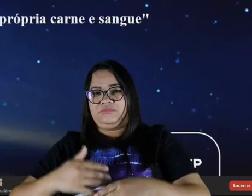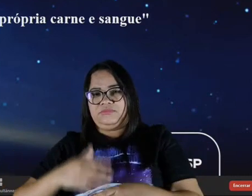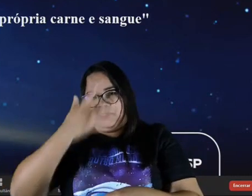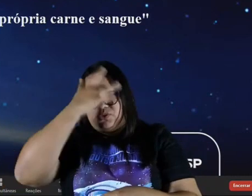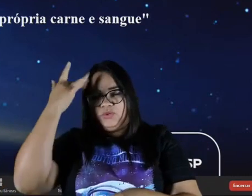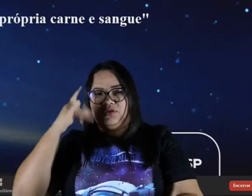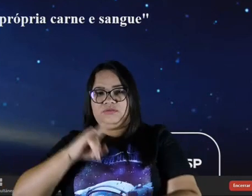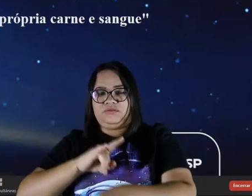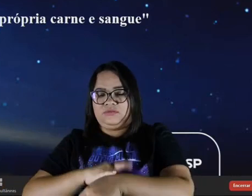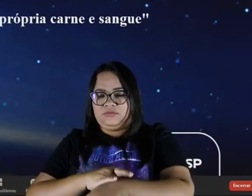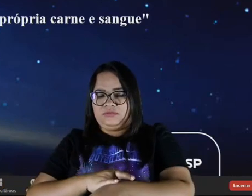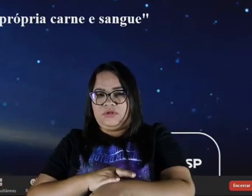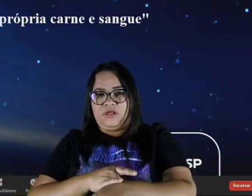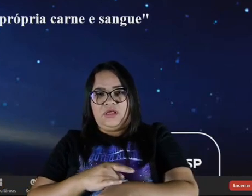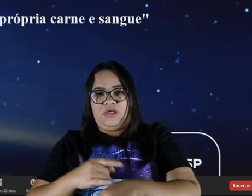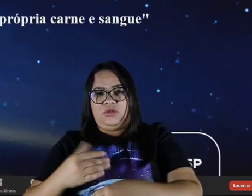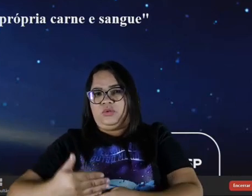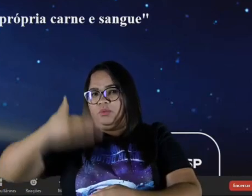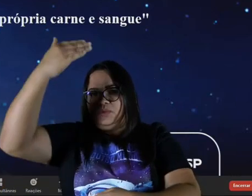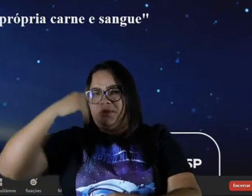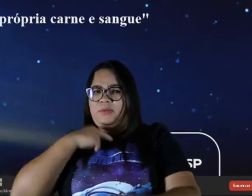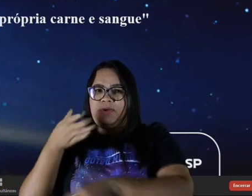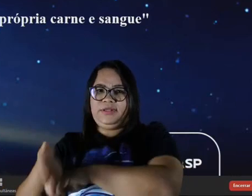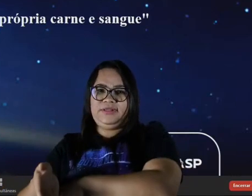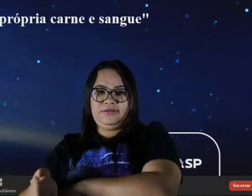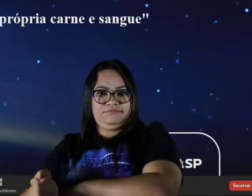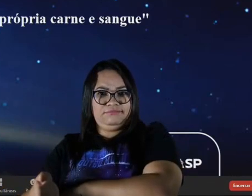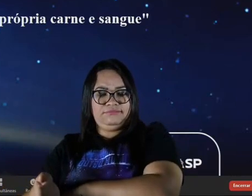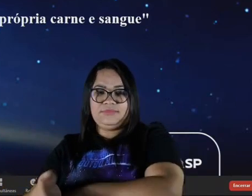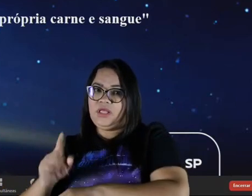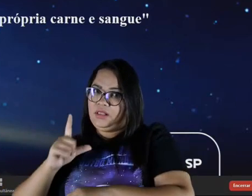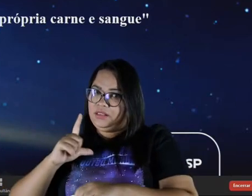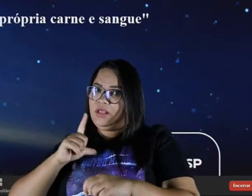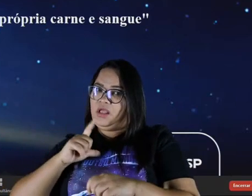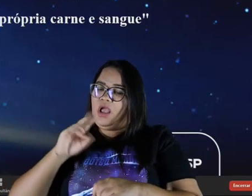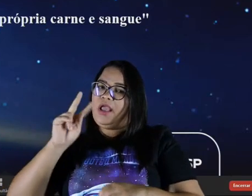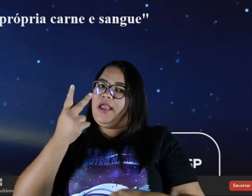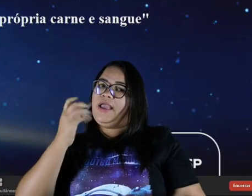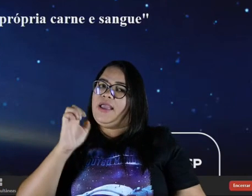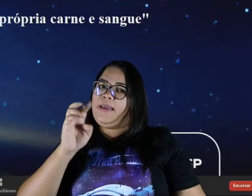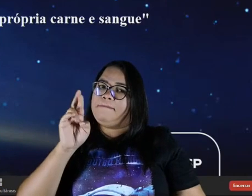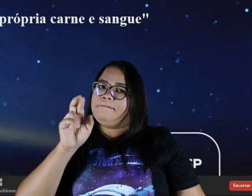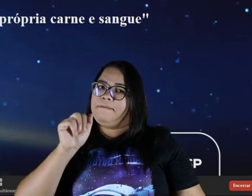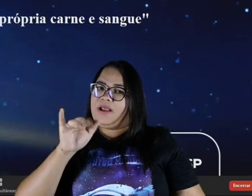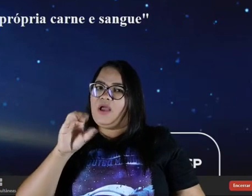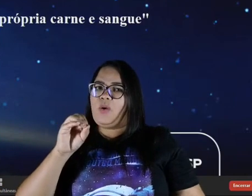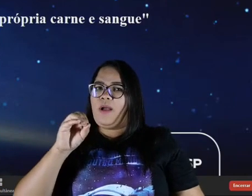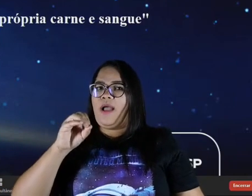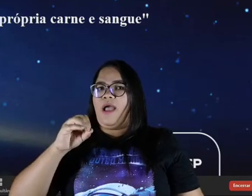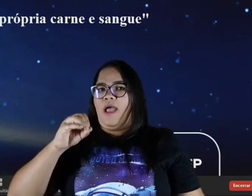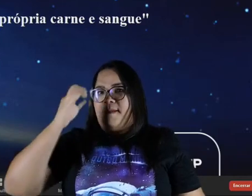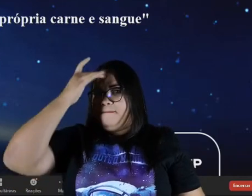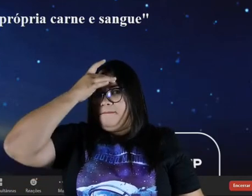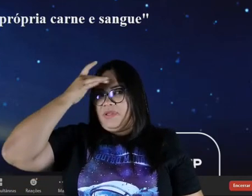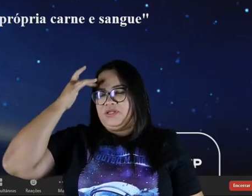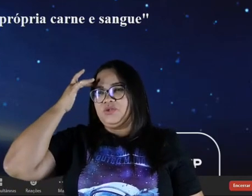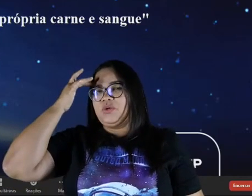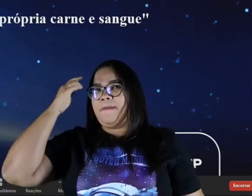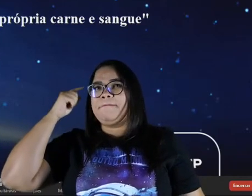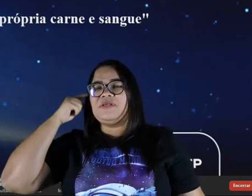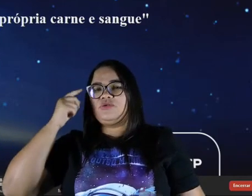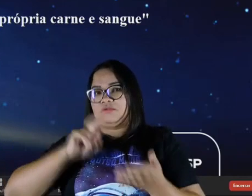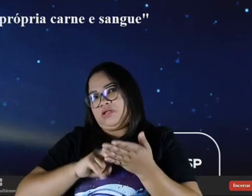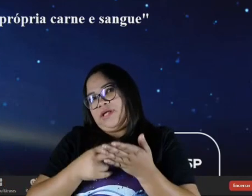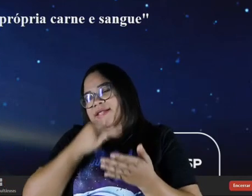no muro. É assim que está no hebraico. Agora, talvez o tradutor pensando assim, vai ficar chato um pastor num púlpito pregando